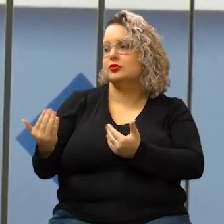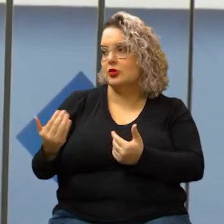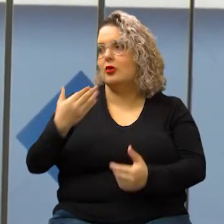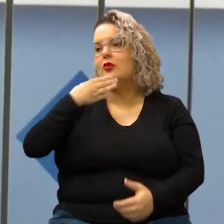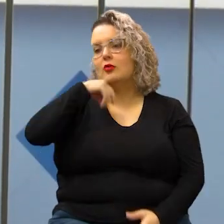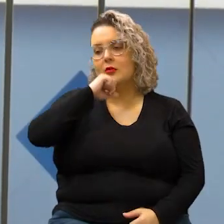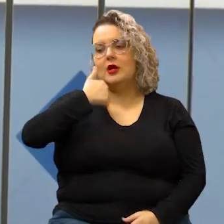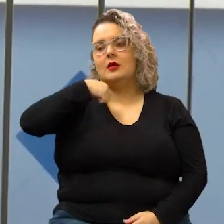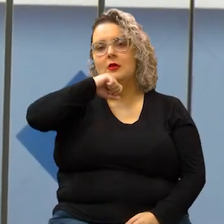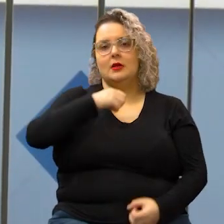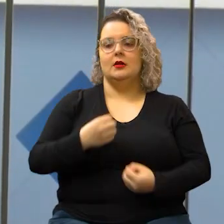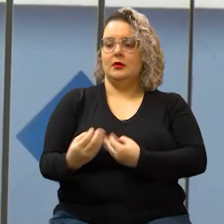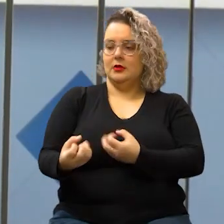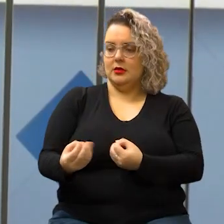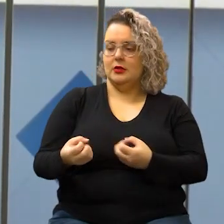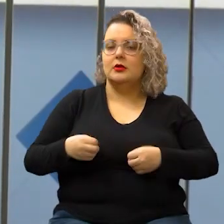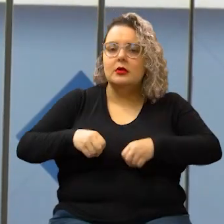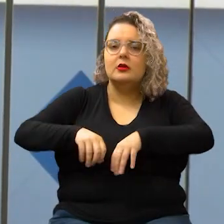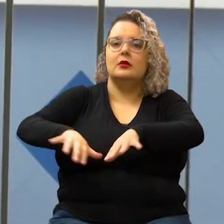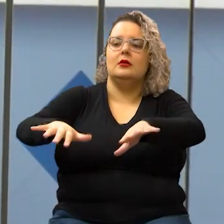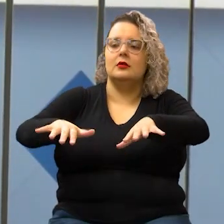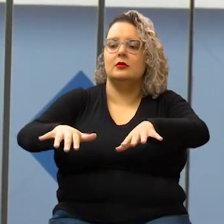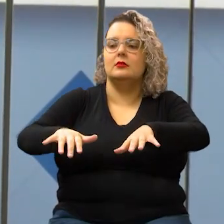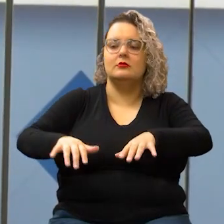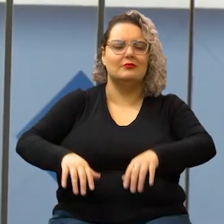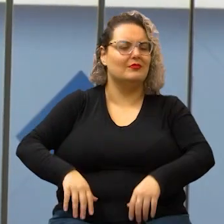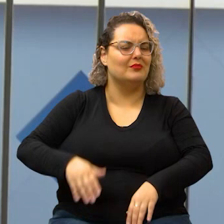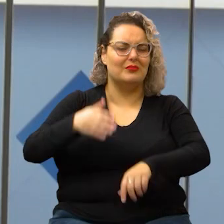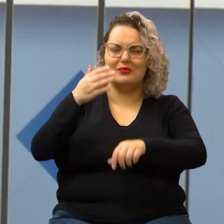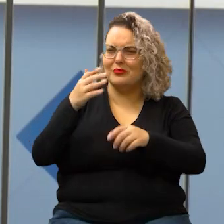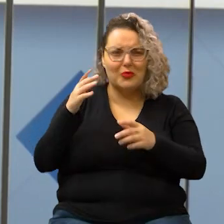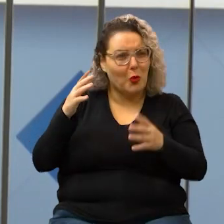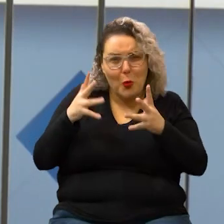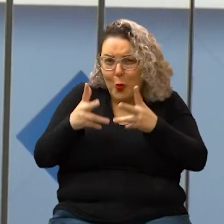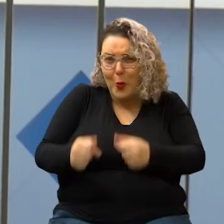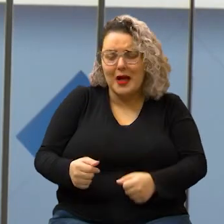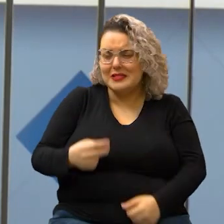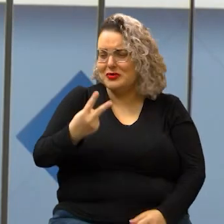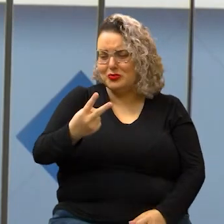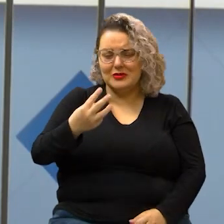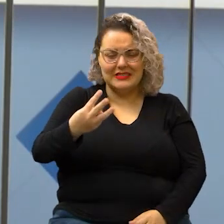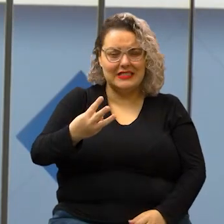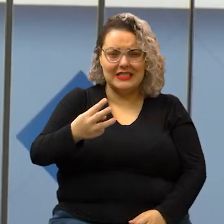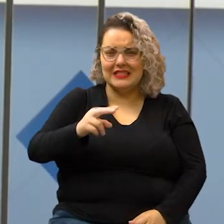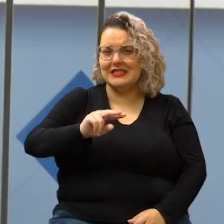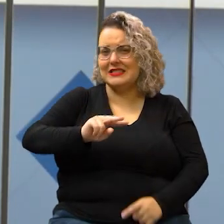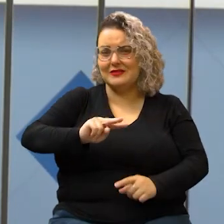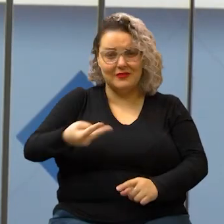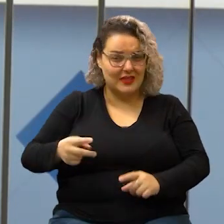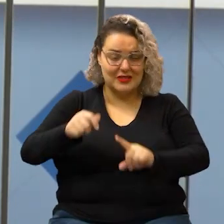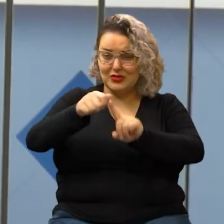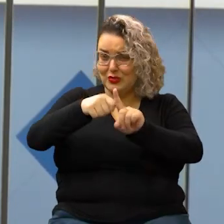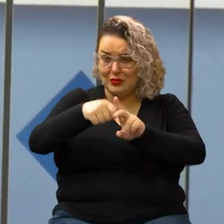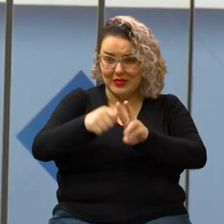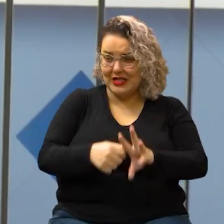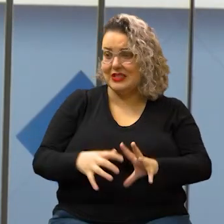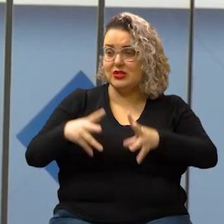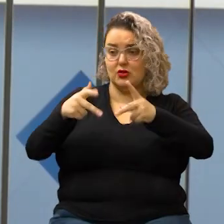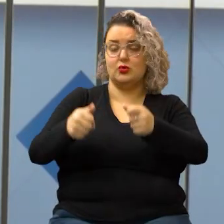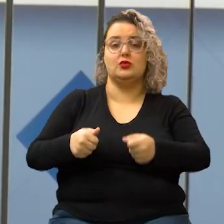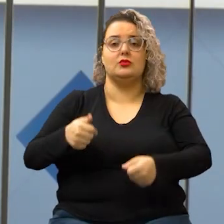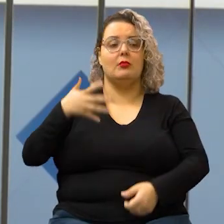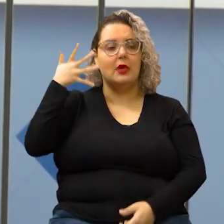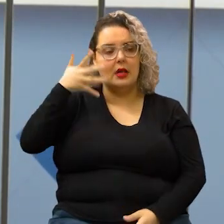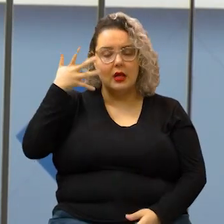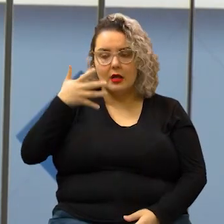pais, levar informação em excesso, praticamente 2, 3 vezes por mês, pegando todos, a